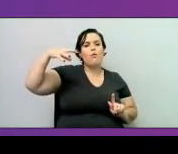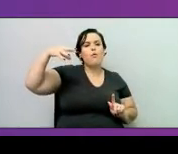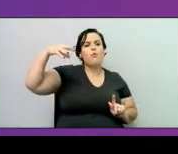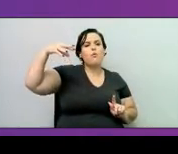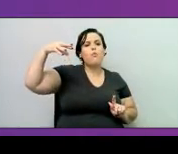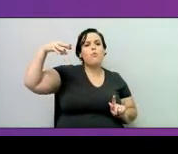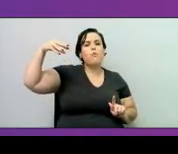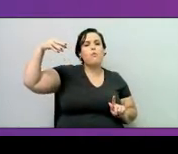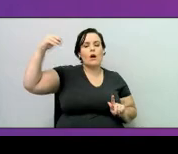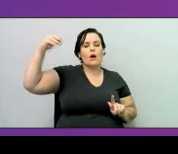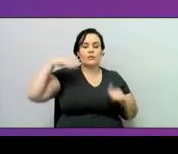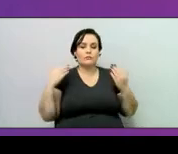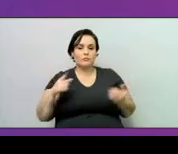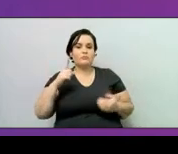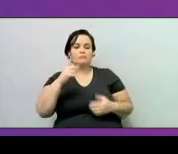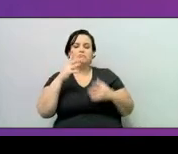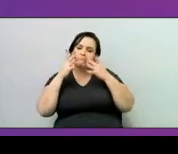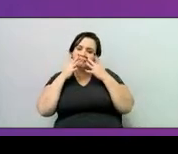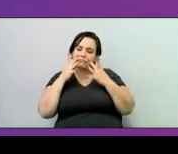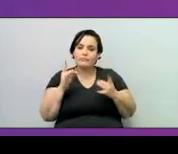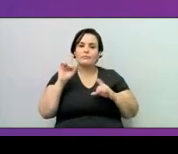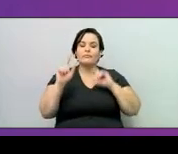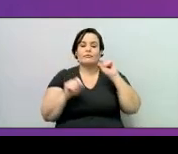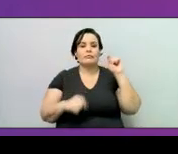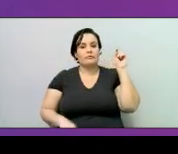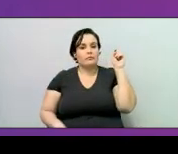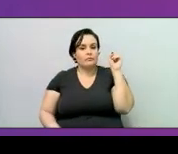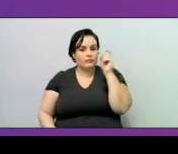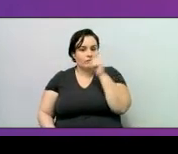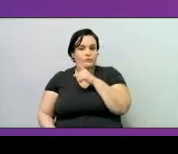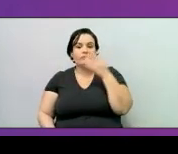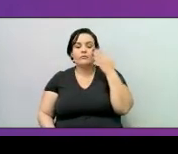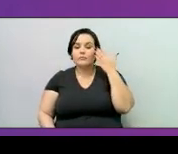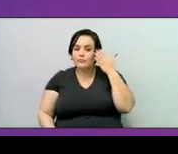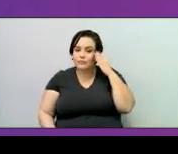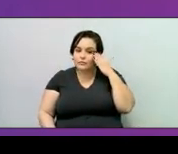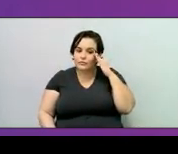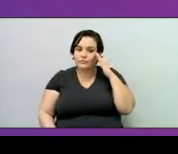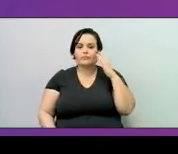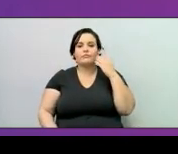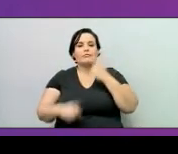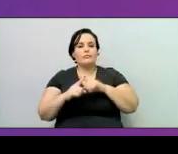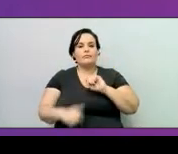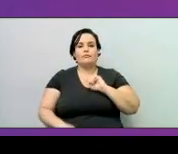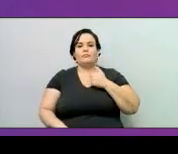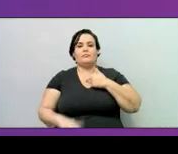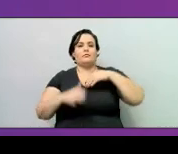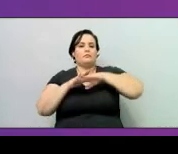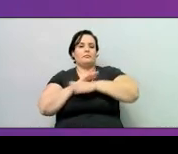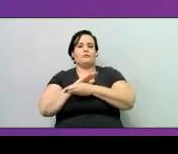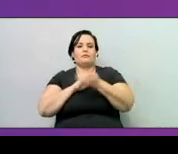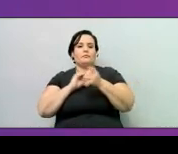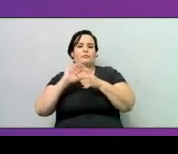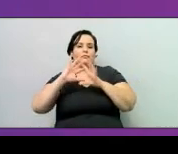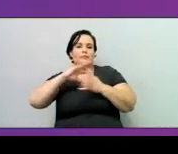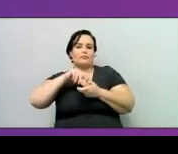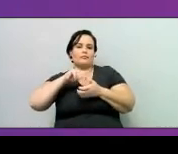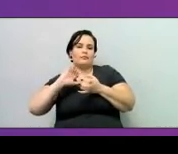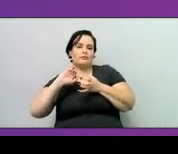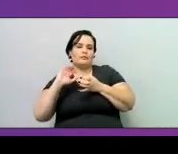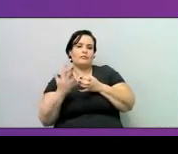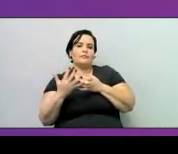chamou atenção de um lado pela dificuldade de entendimento porque a gente não tá acostumado que o sobretudo no ocidente a trabalhar nesta ordem inversa